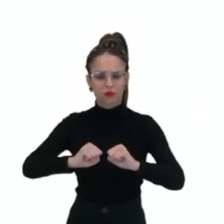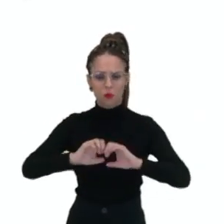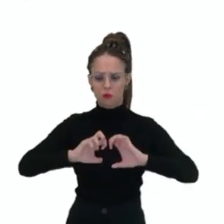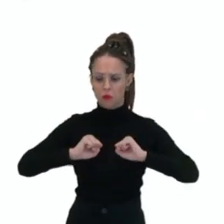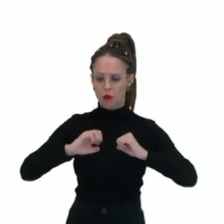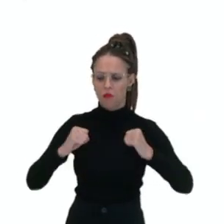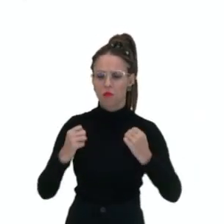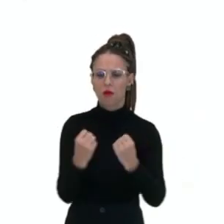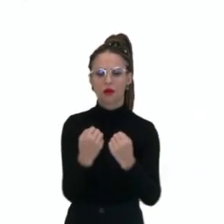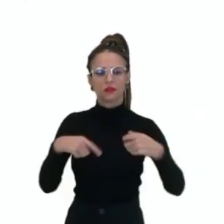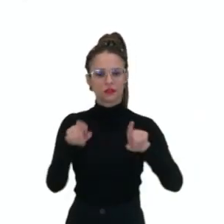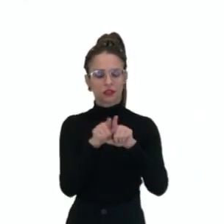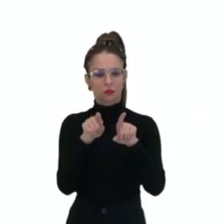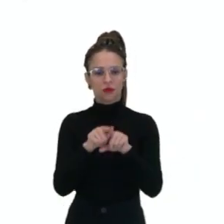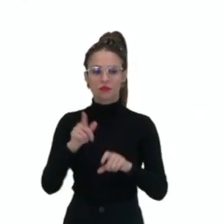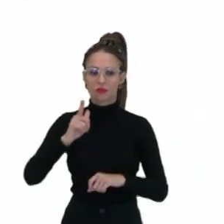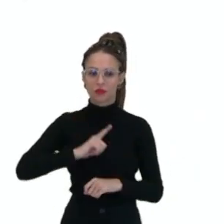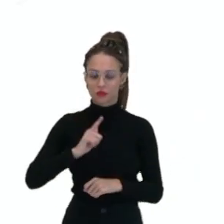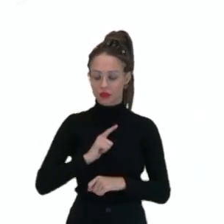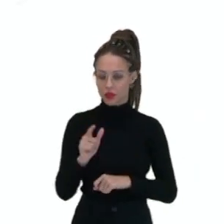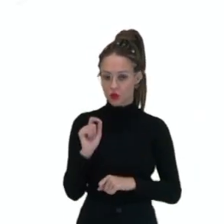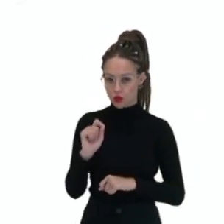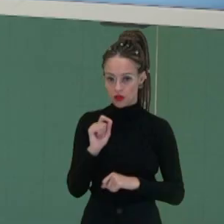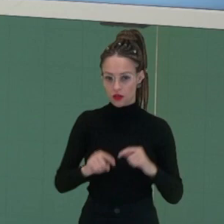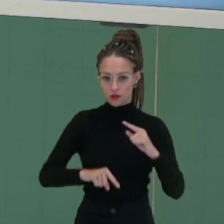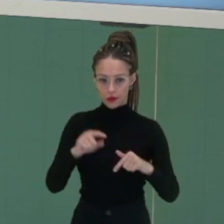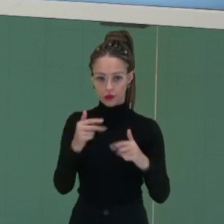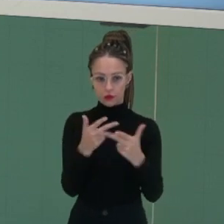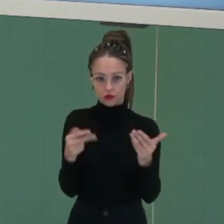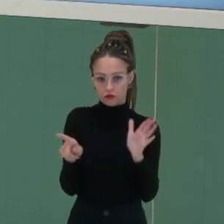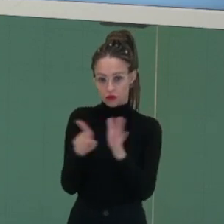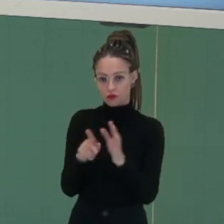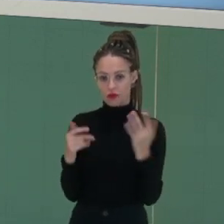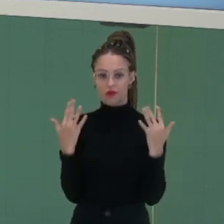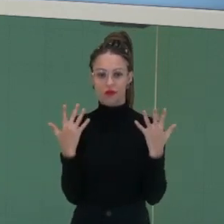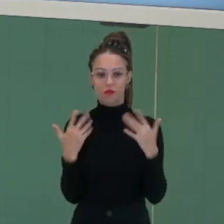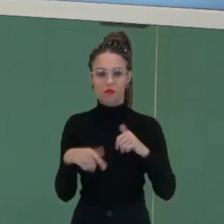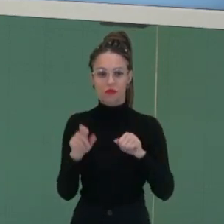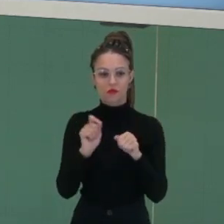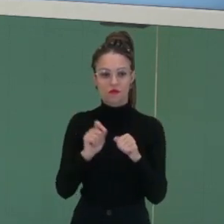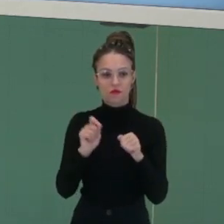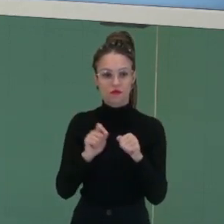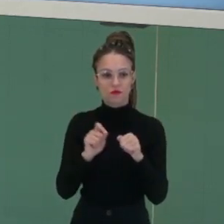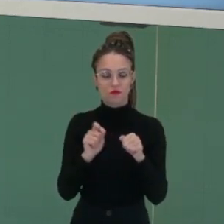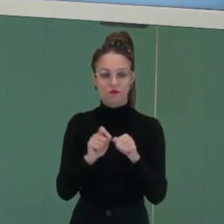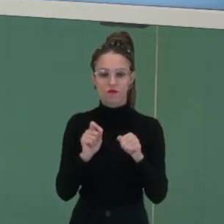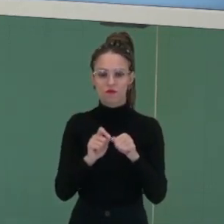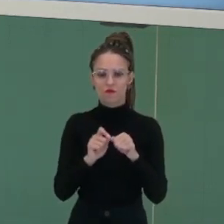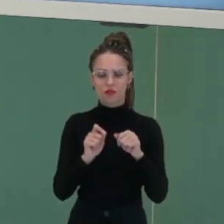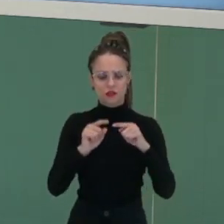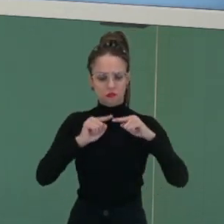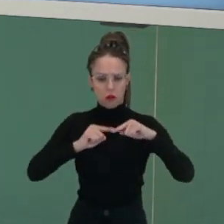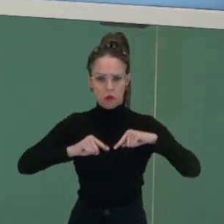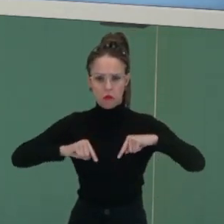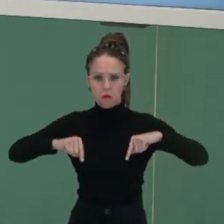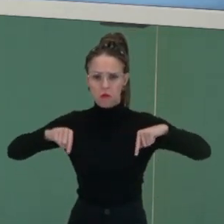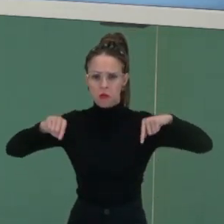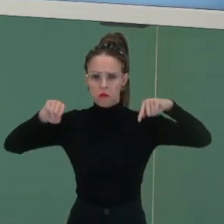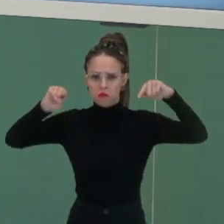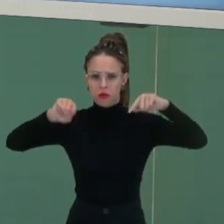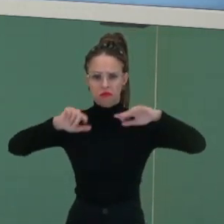né? Você tem aí produtos feitos manualmente, aqui está sendo feito ali um arco, as guirlandas, ou seja, né?